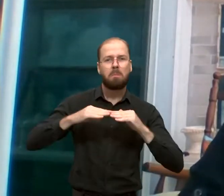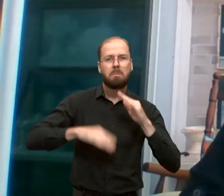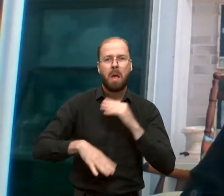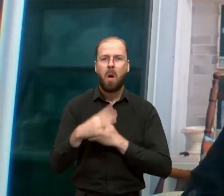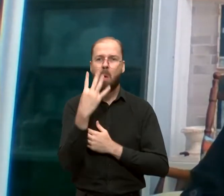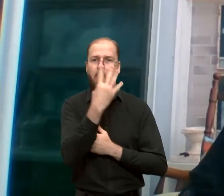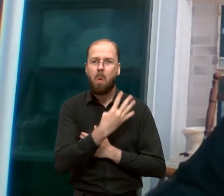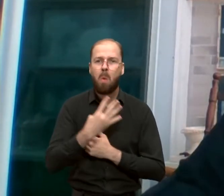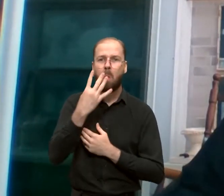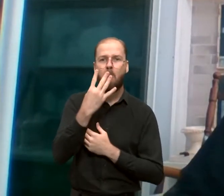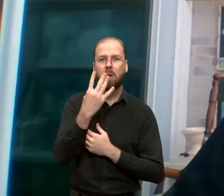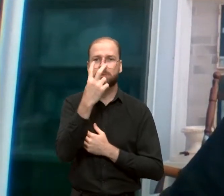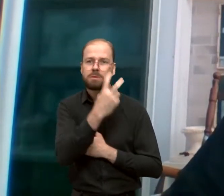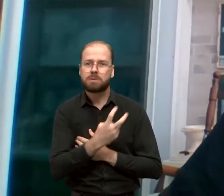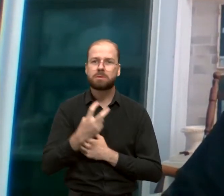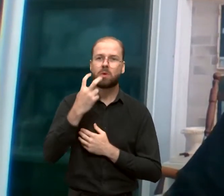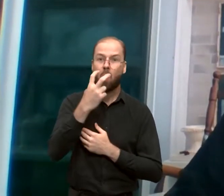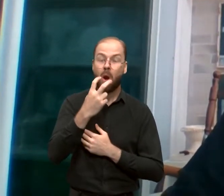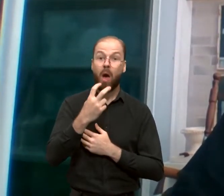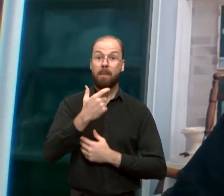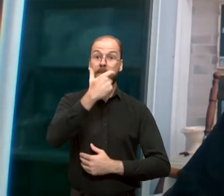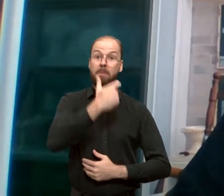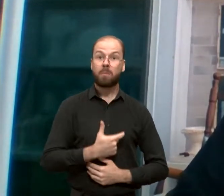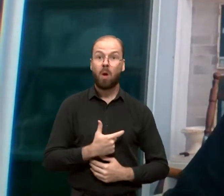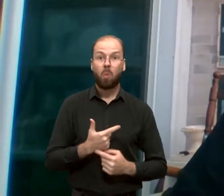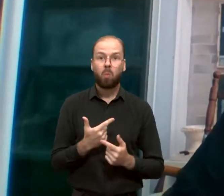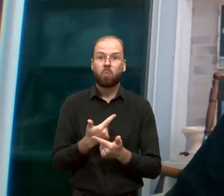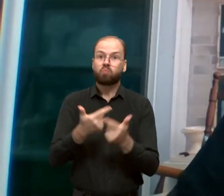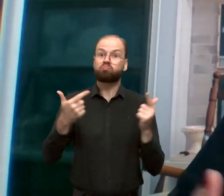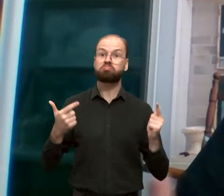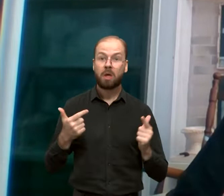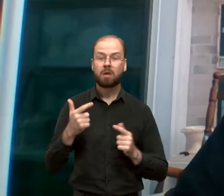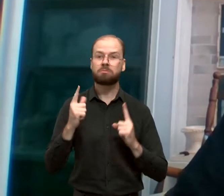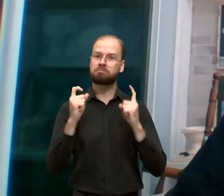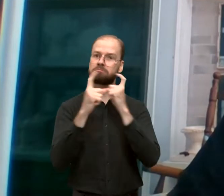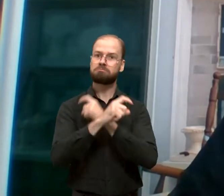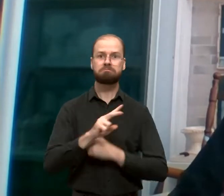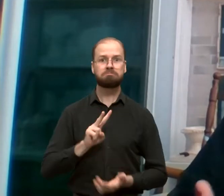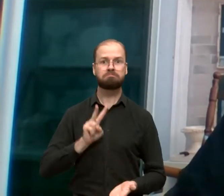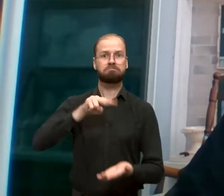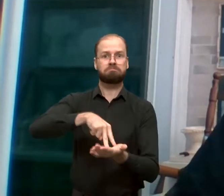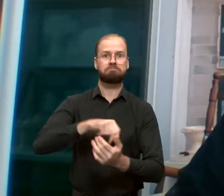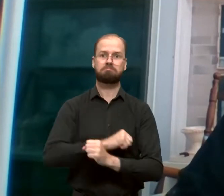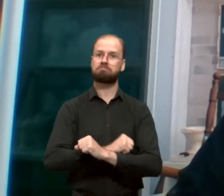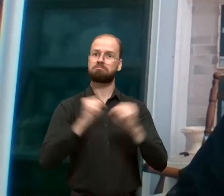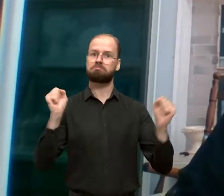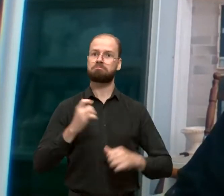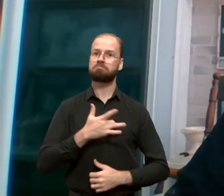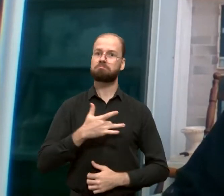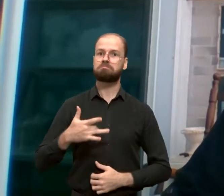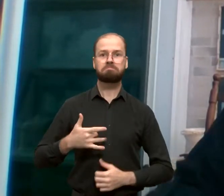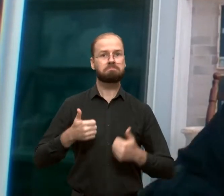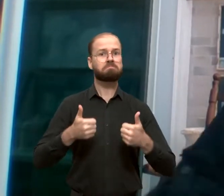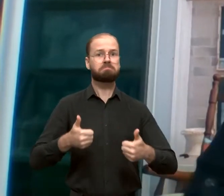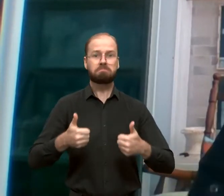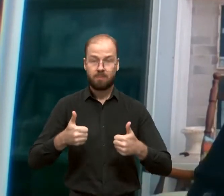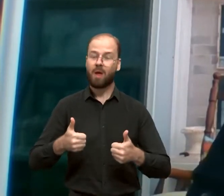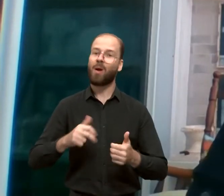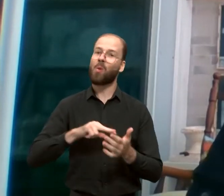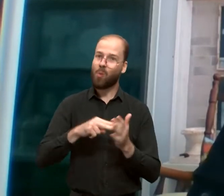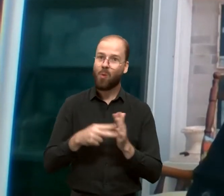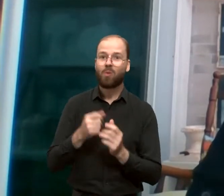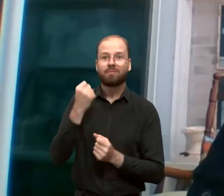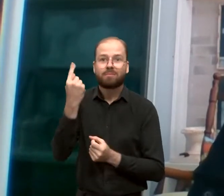5 horas, e o paciente não tem dificuldade em acordar, ele acorda satisfeito com descanso, são